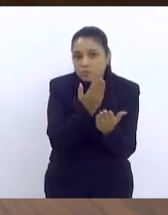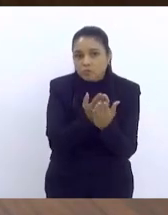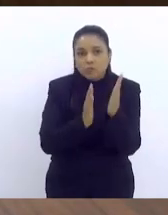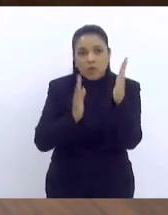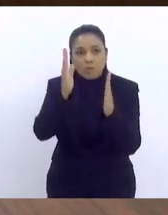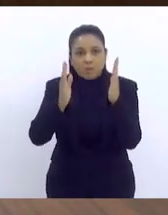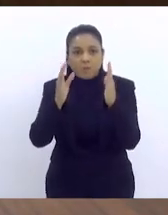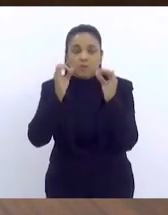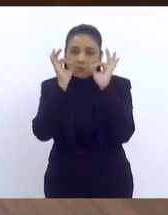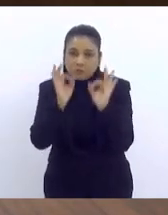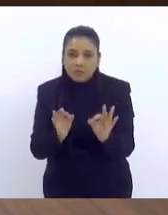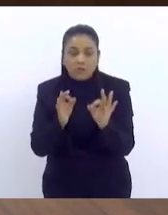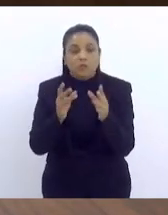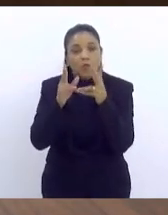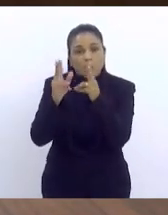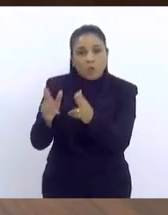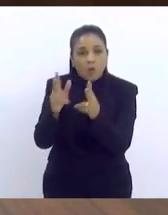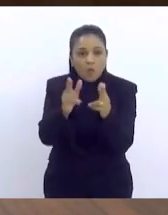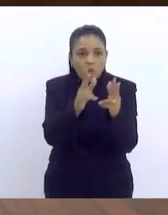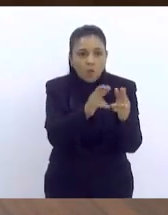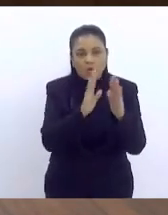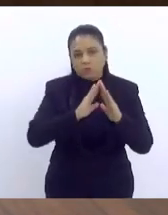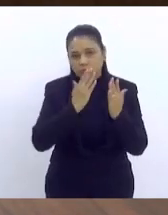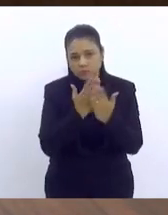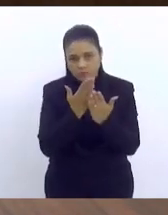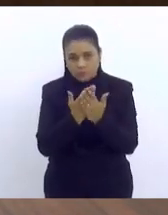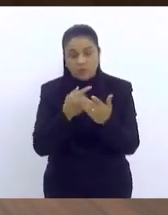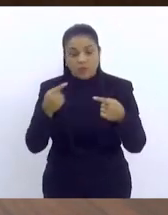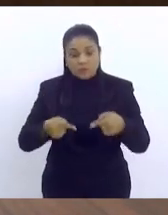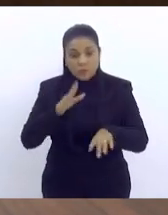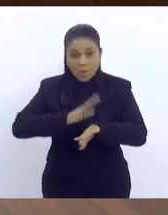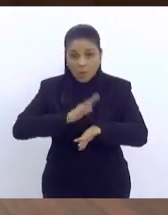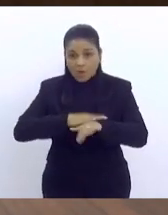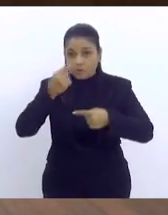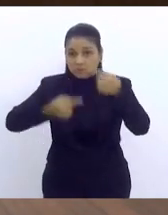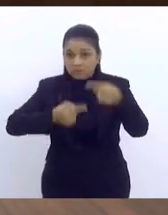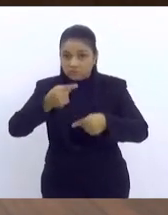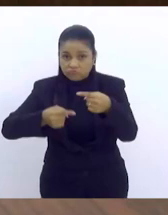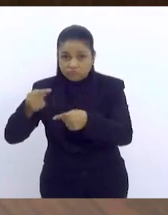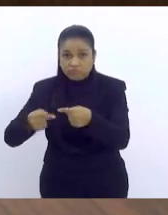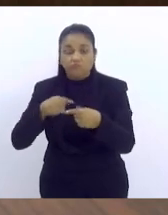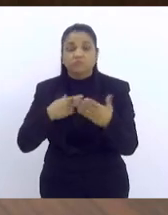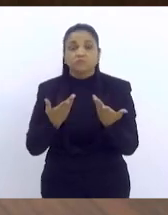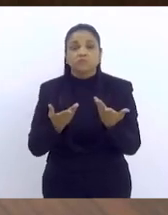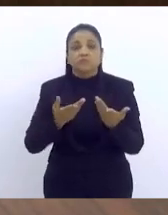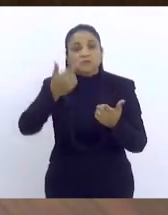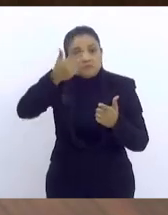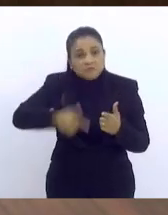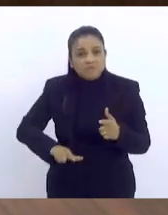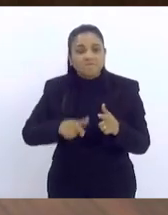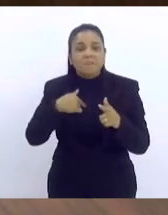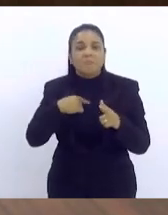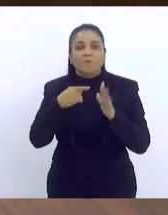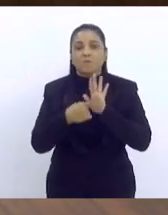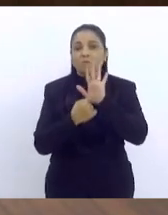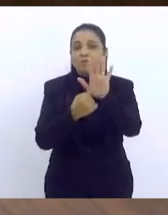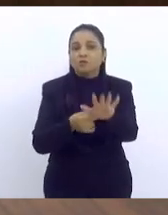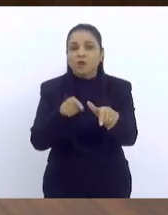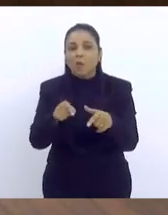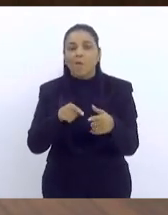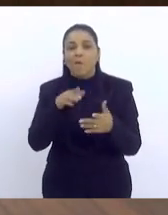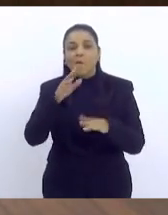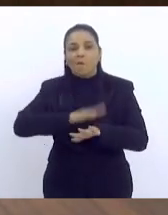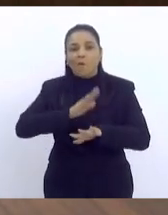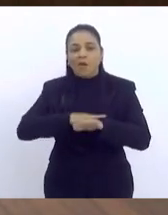aproveitando aqui esse momento em que a gente discute educação mais uma vez para ressaltar o momento de